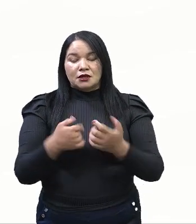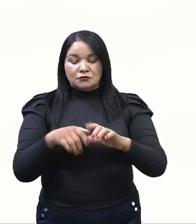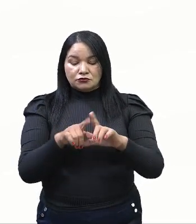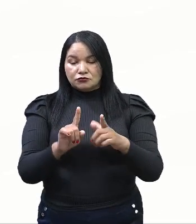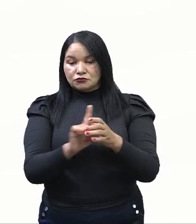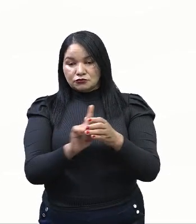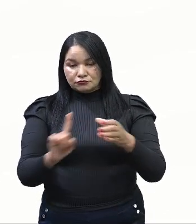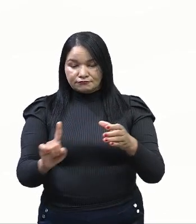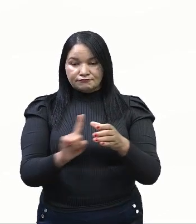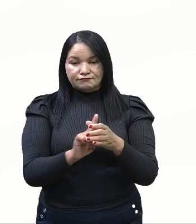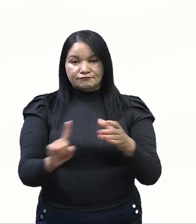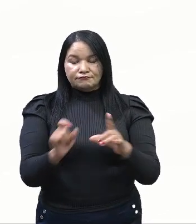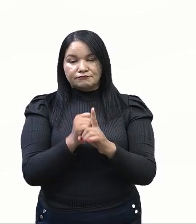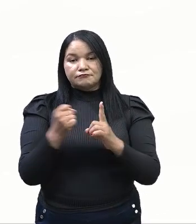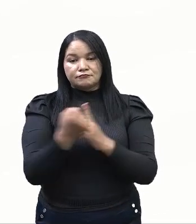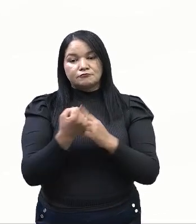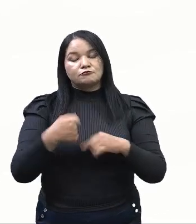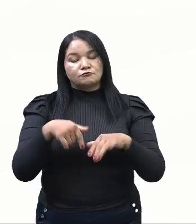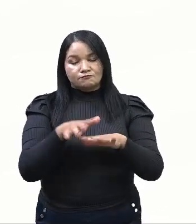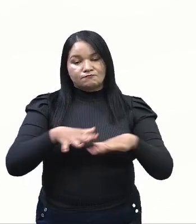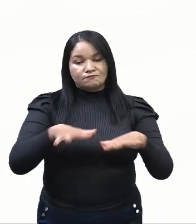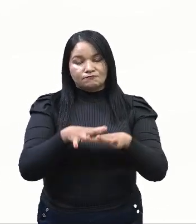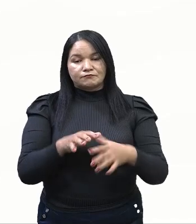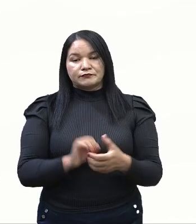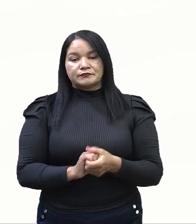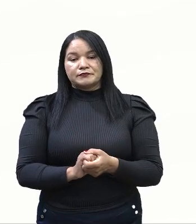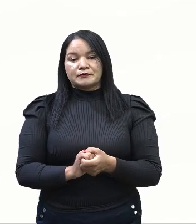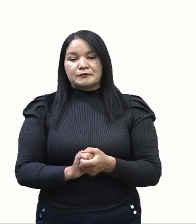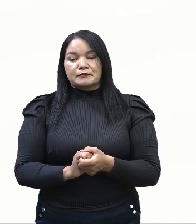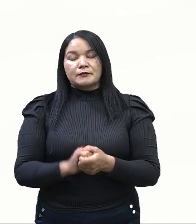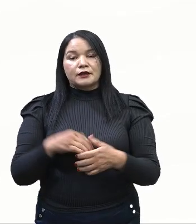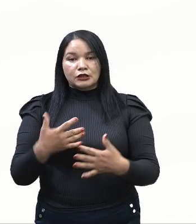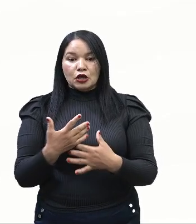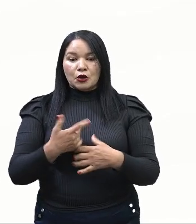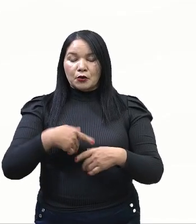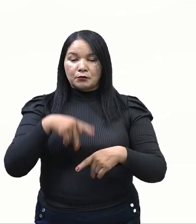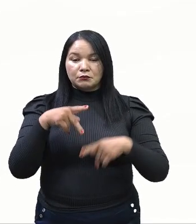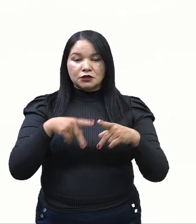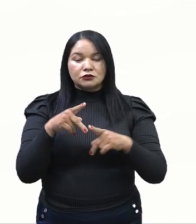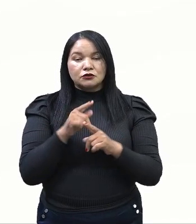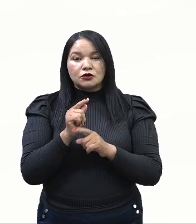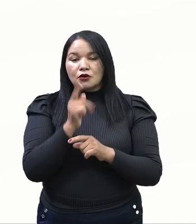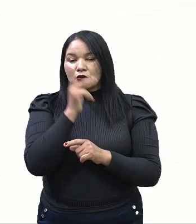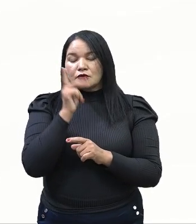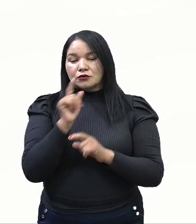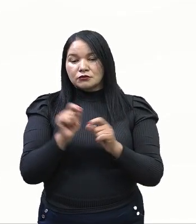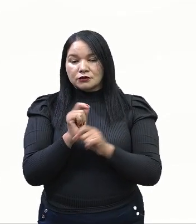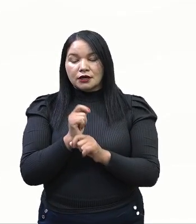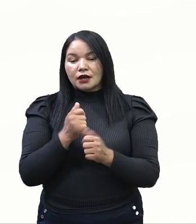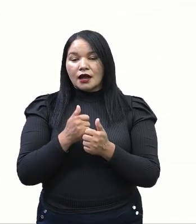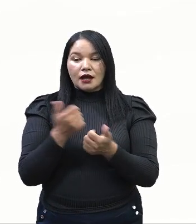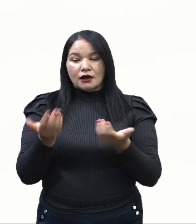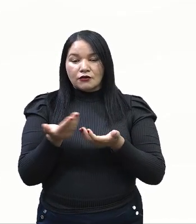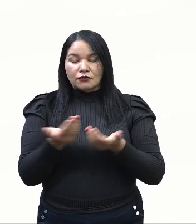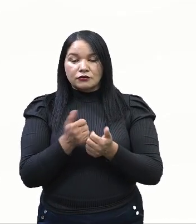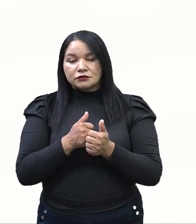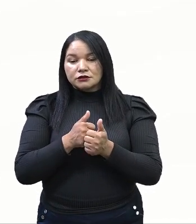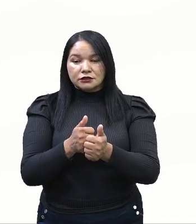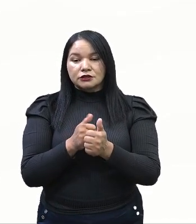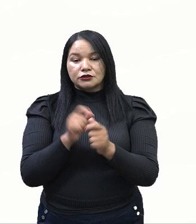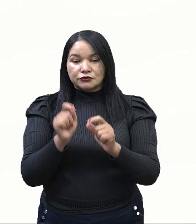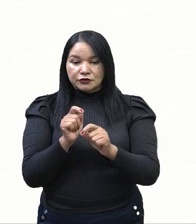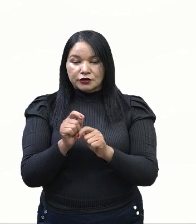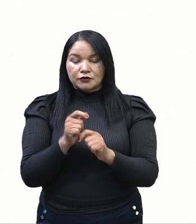social naquela região. Então, essas pessoas vão seguir o